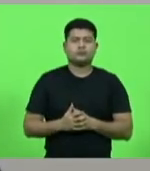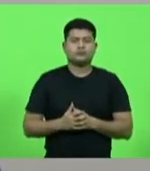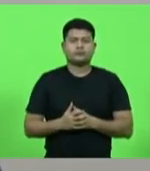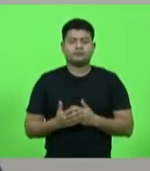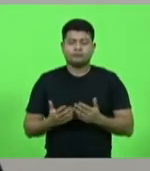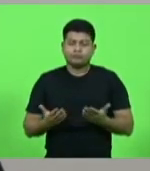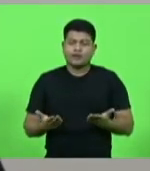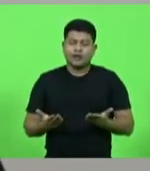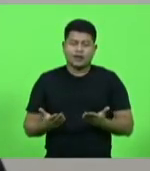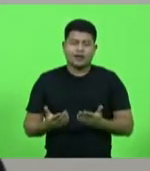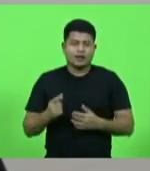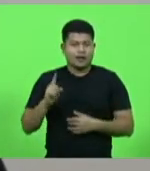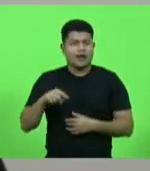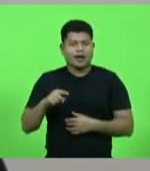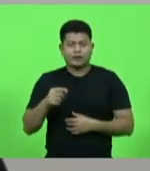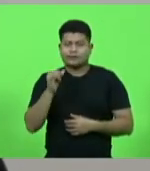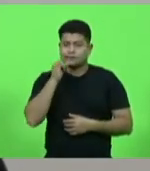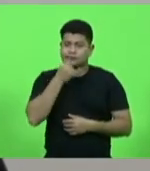Infelizmente,